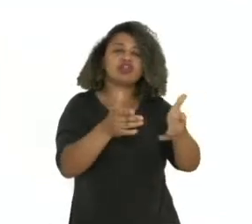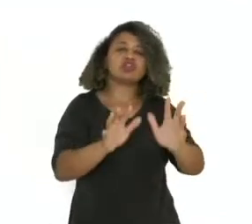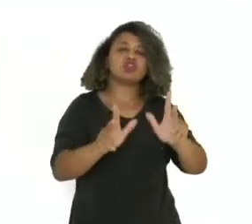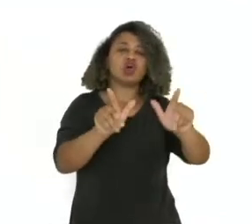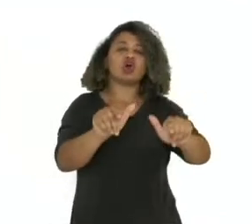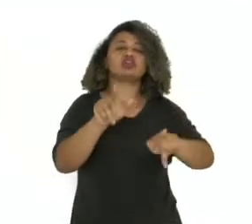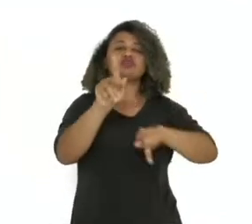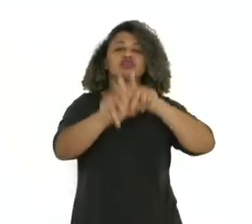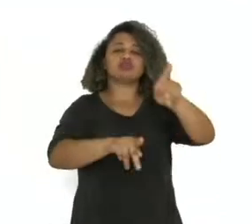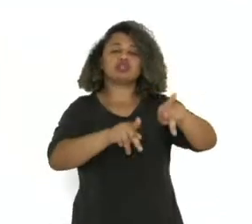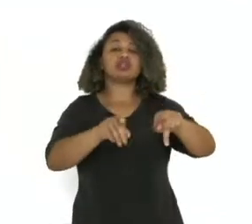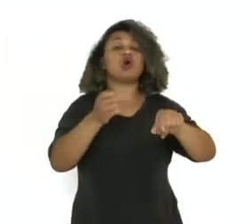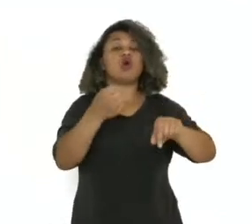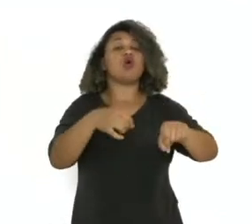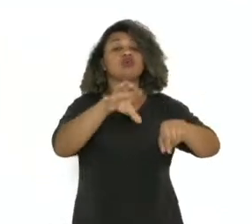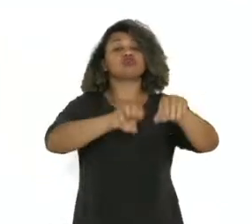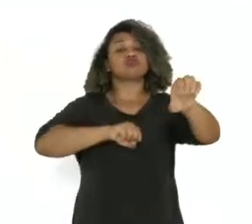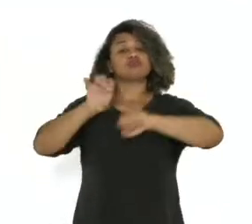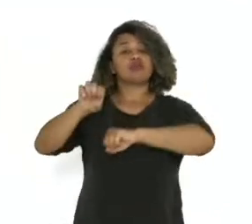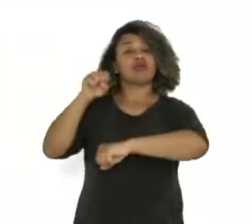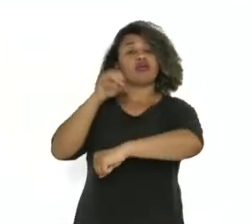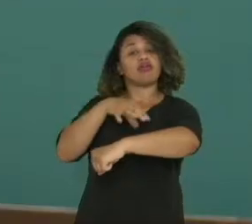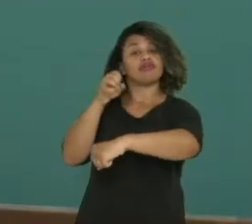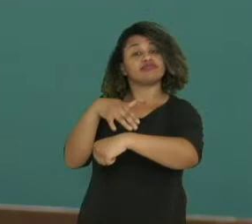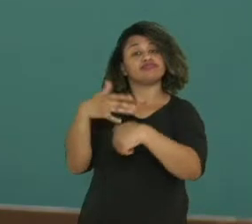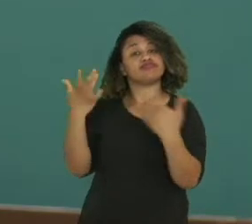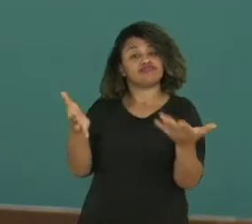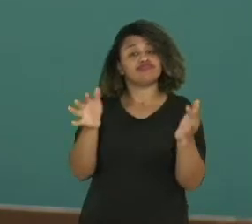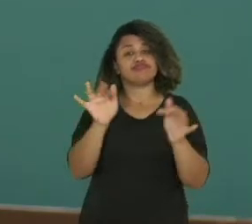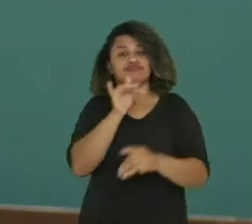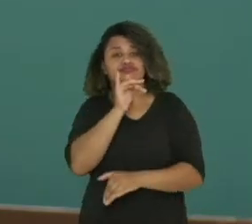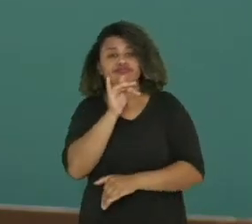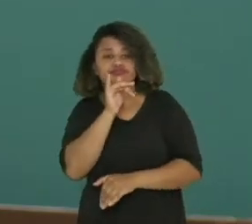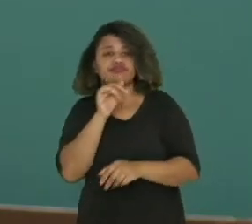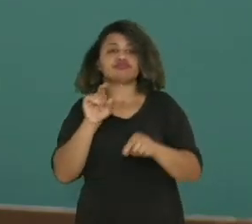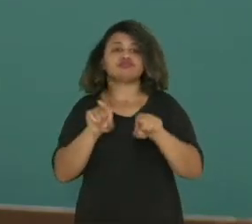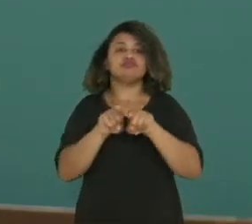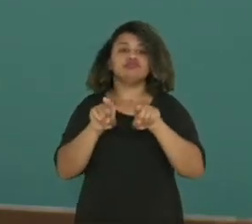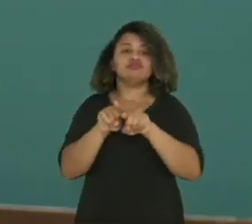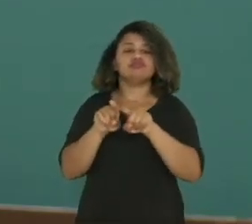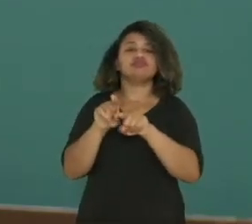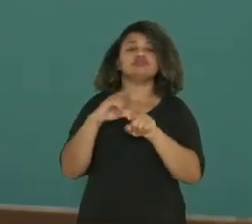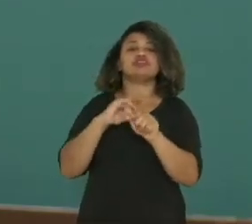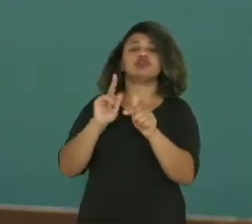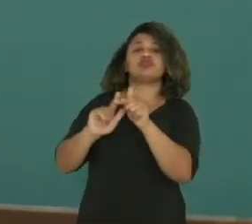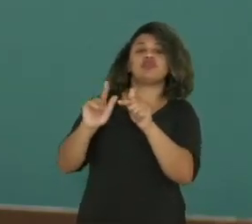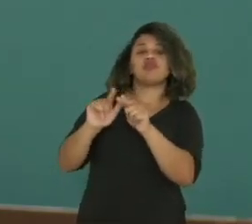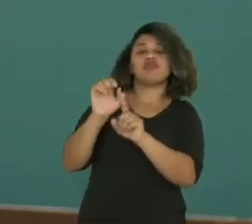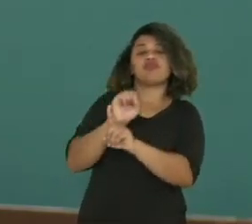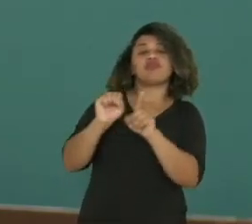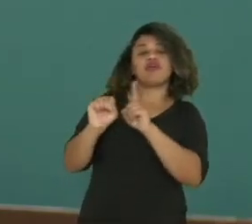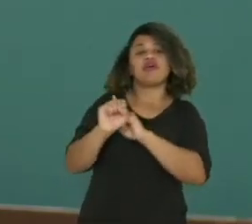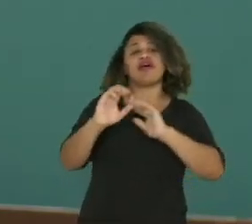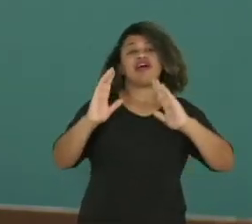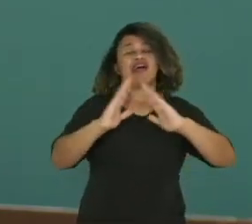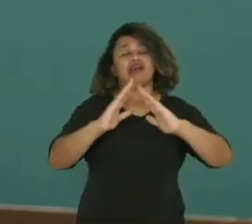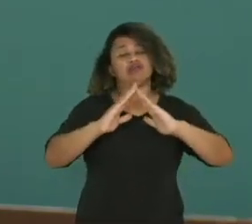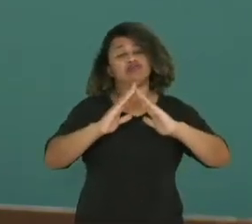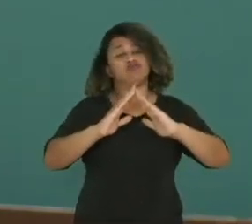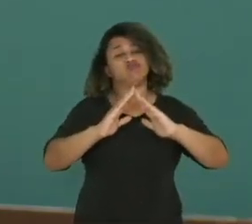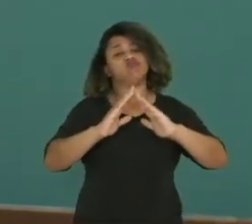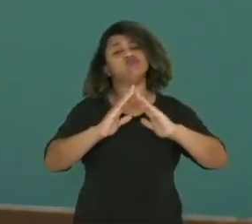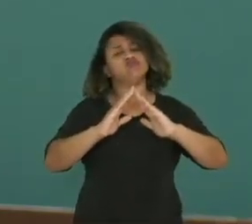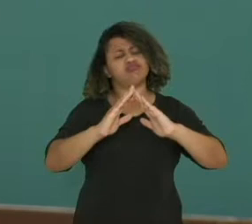ou de coleta de lixo, por exemplo. Entre outros problemas, nós vamos ter os sociais, como moradias precárias,